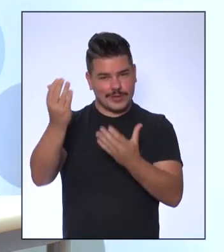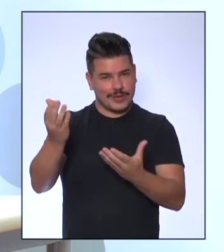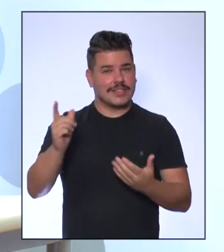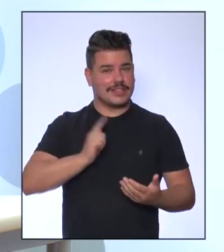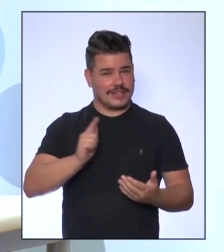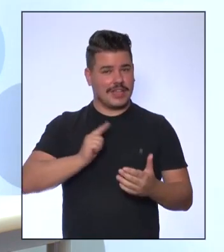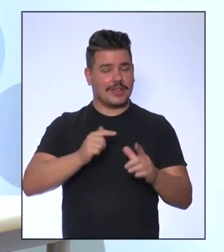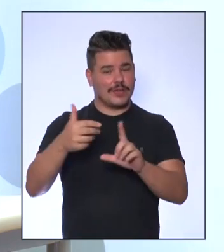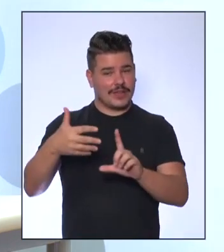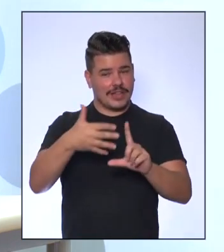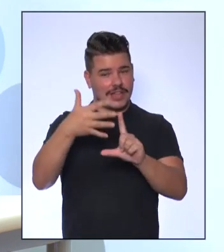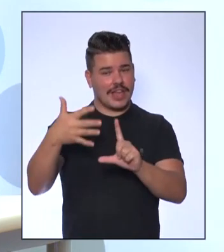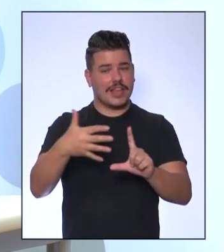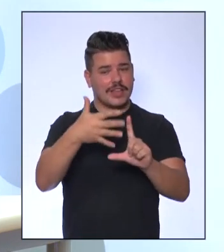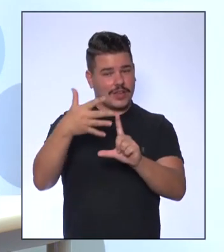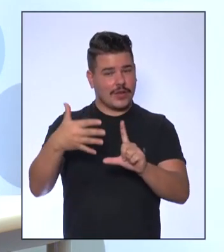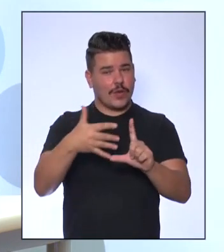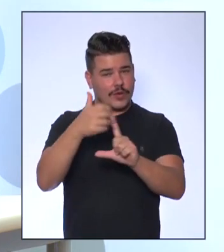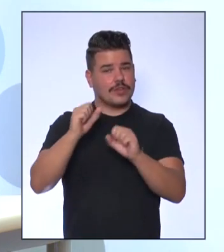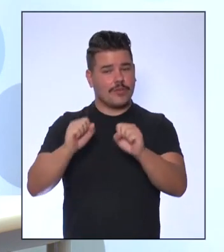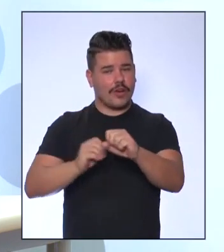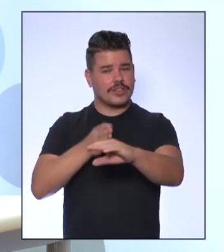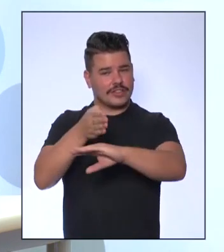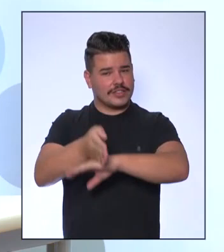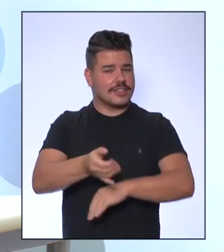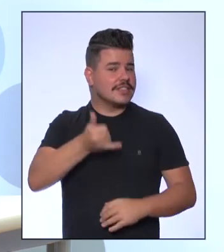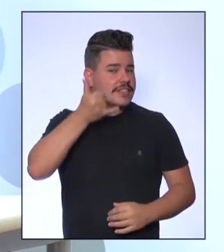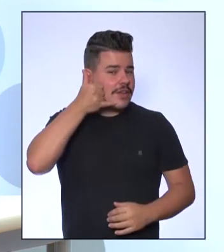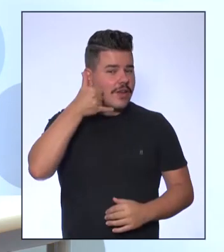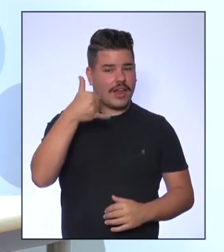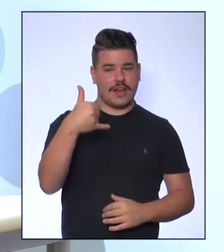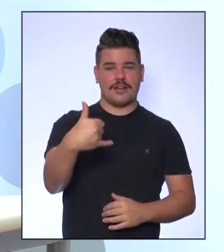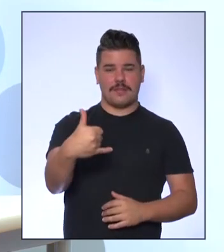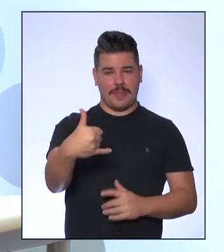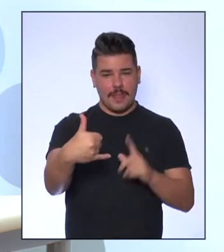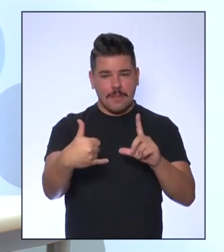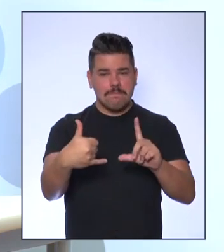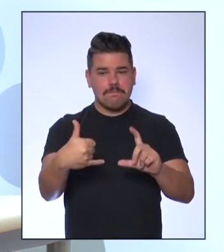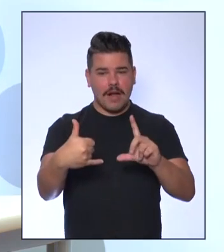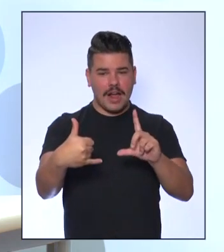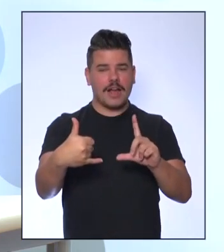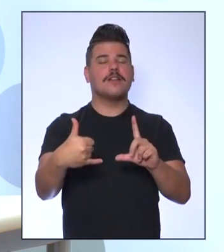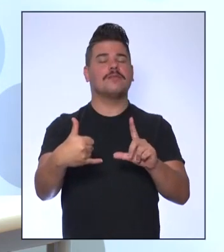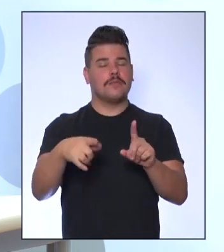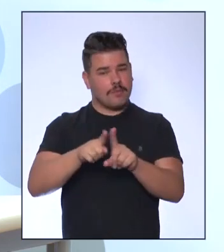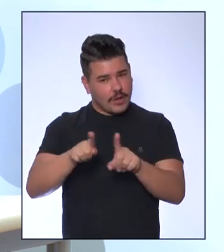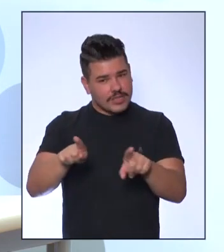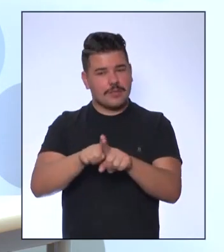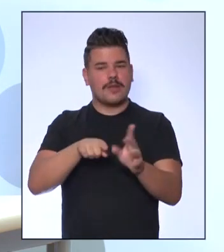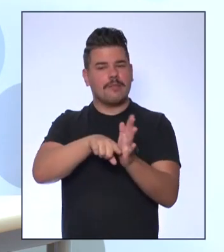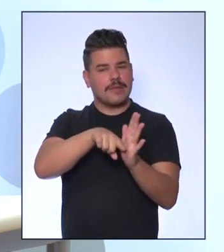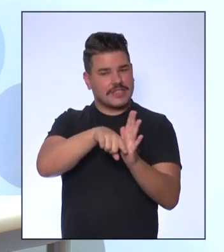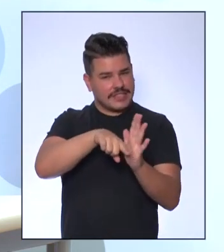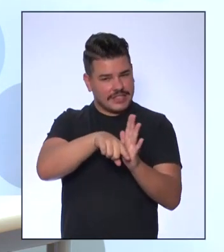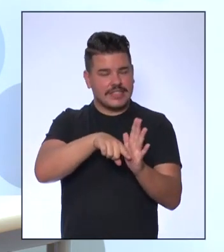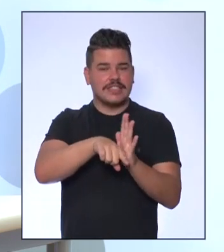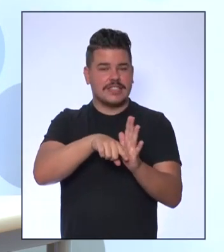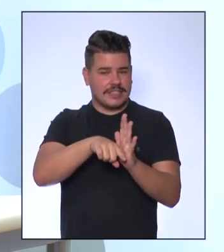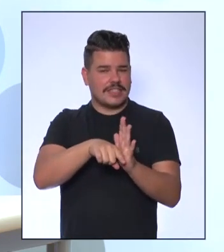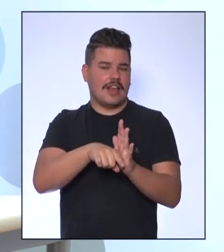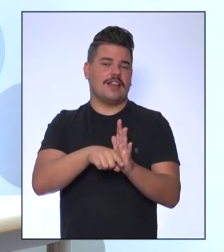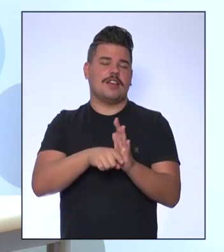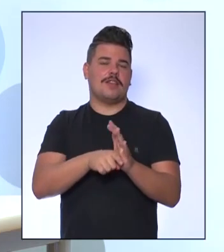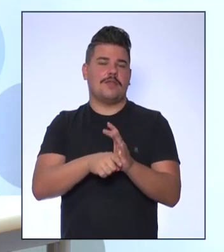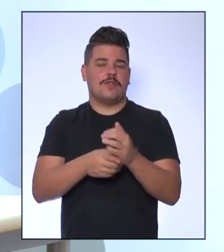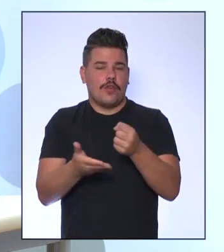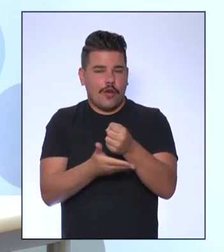Code que vocês podem estar acessando. Se vocês procurarem também em plataformas digitais de busca, é só procurar material de apoio ao